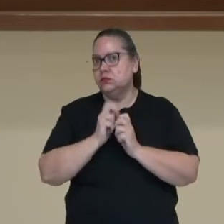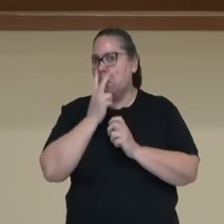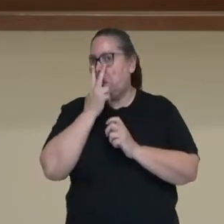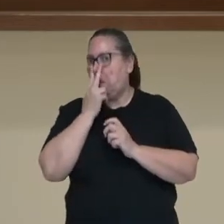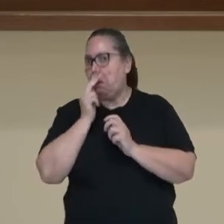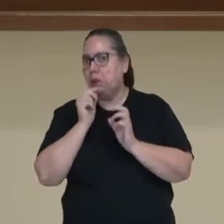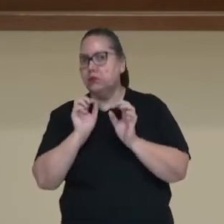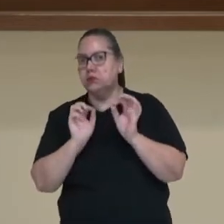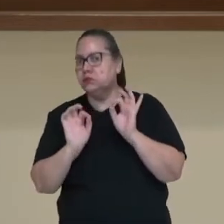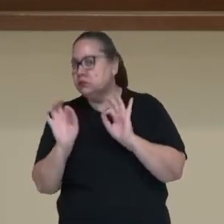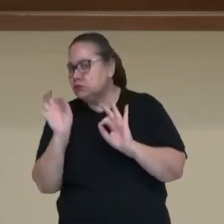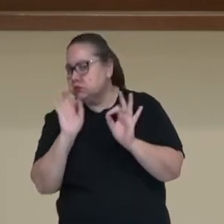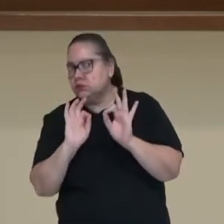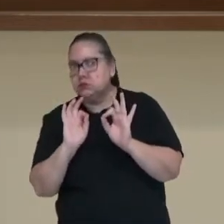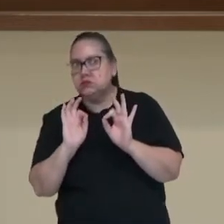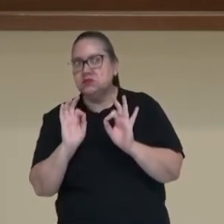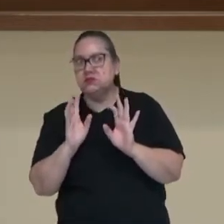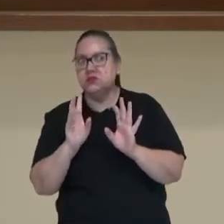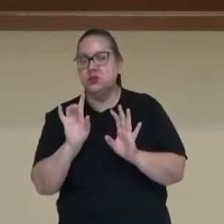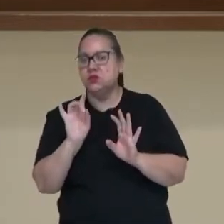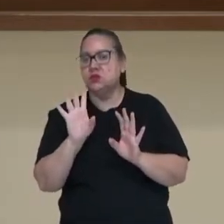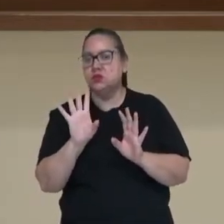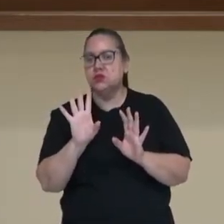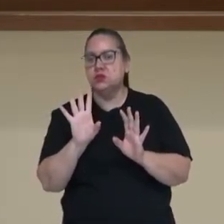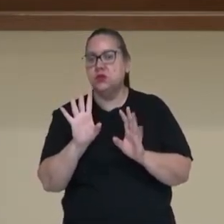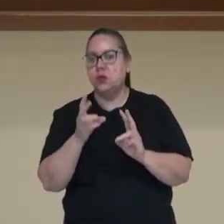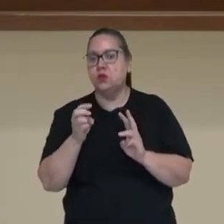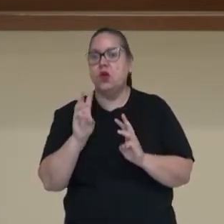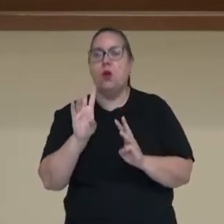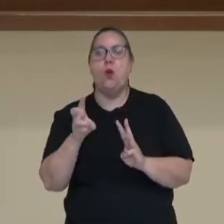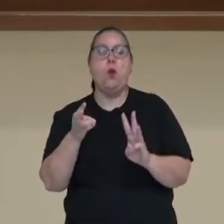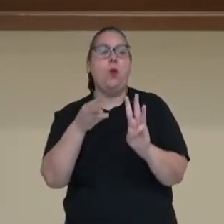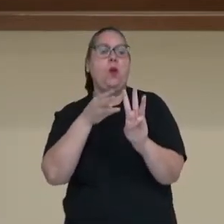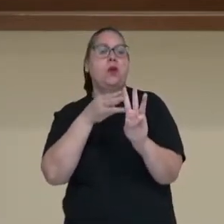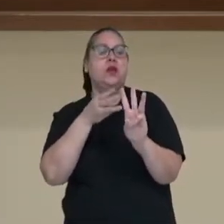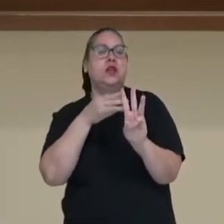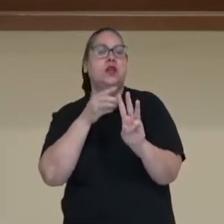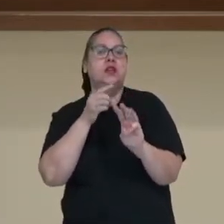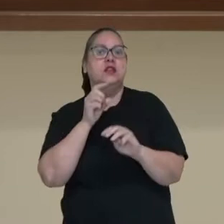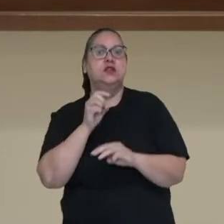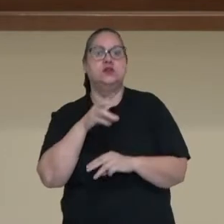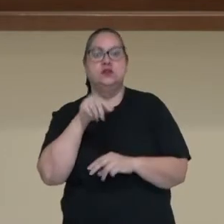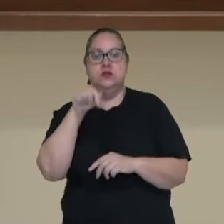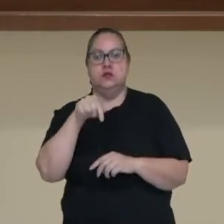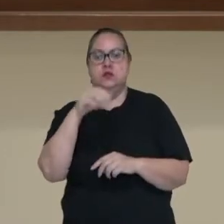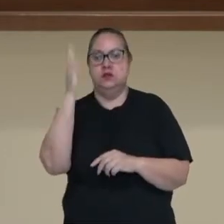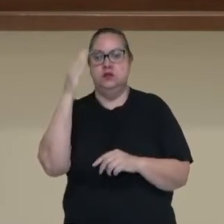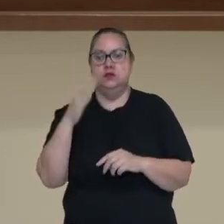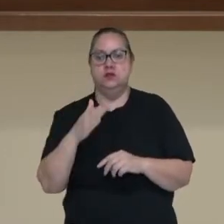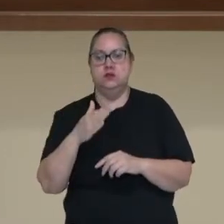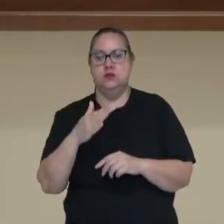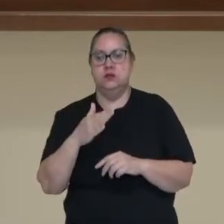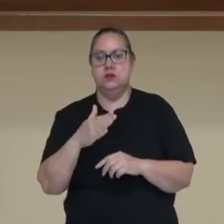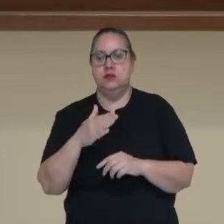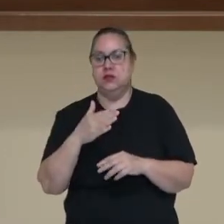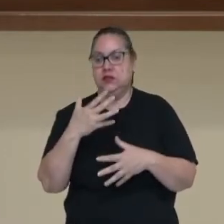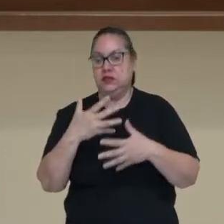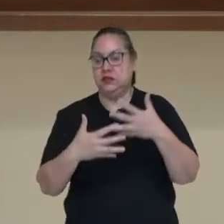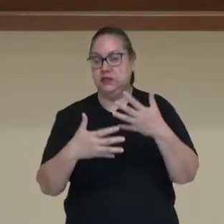nós analisarmos bem, parece que não existe só o índio do Brasil. Aliás, até usarmos a palavra índio é